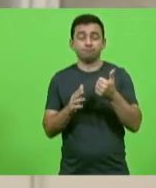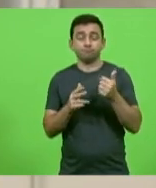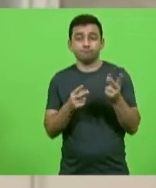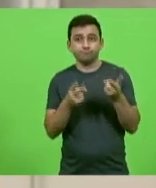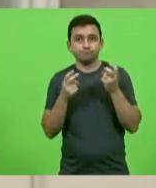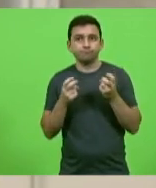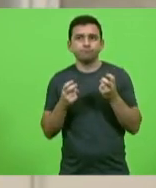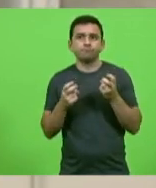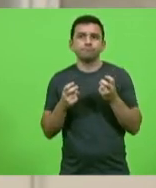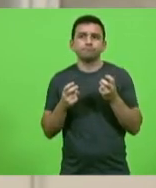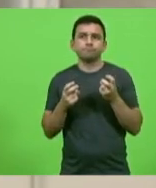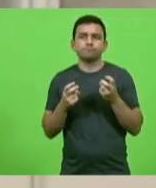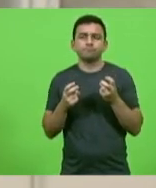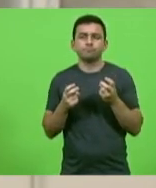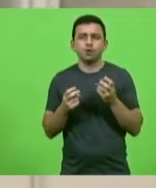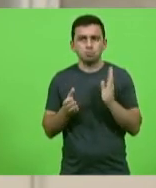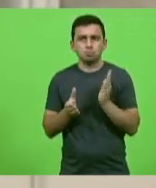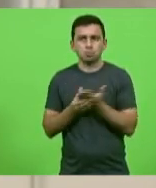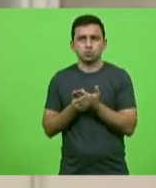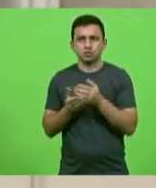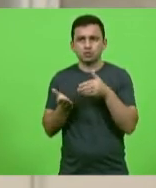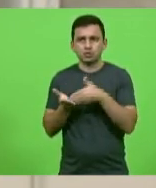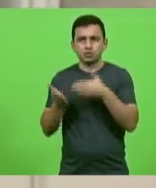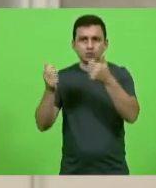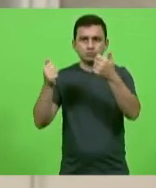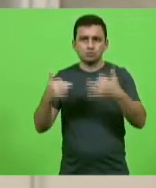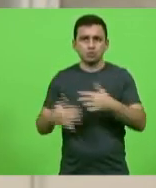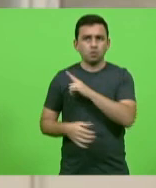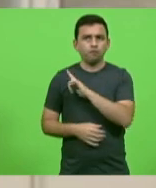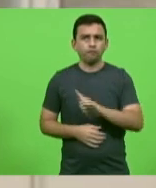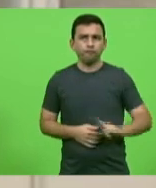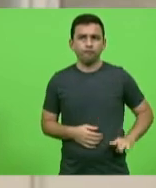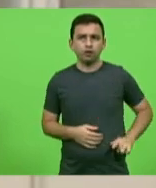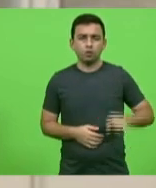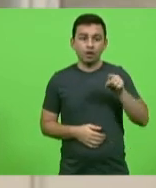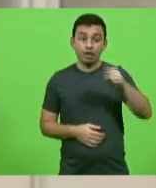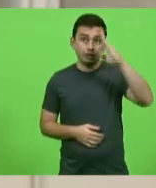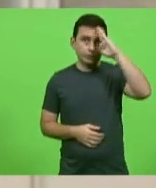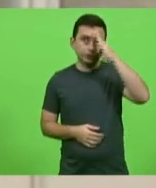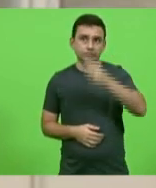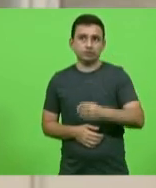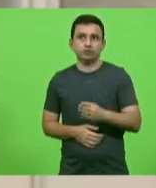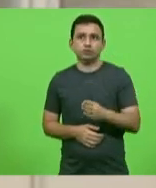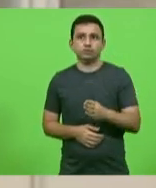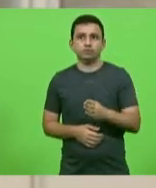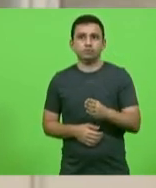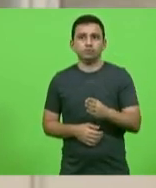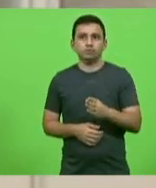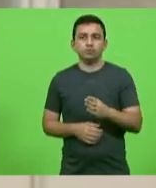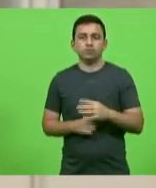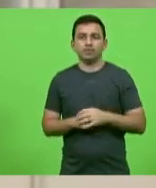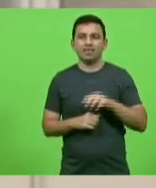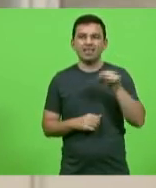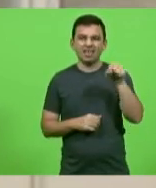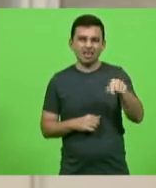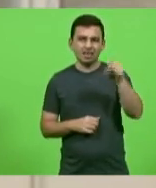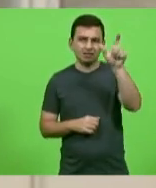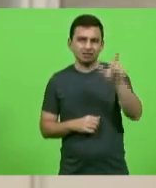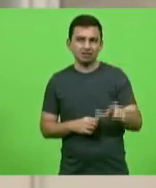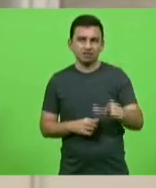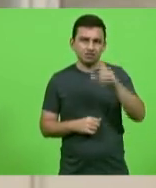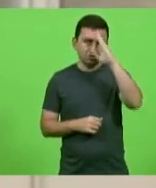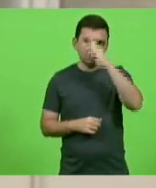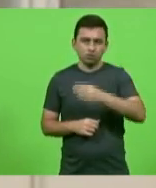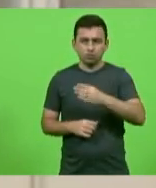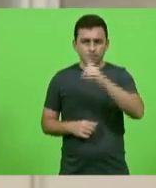pelo que consta dos Autos tem-se que o governador diretamente staco diretamente